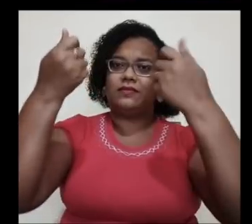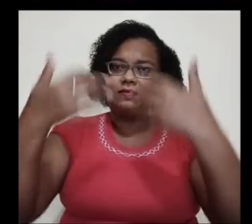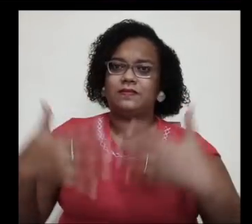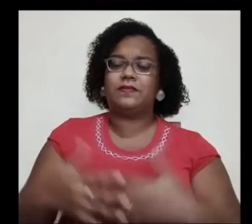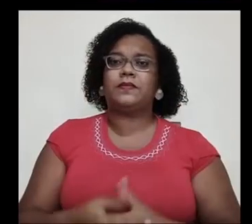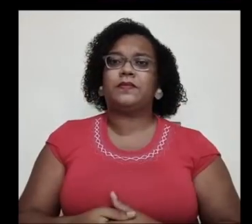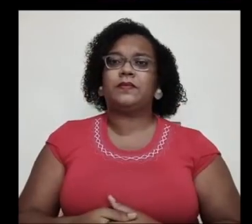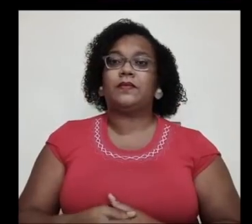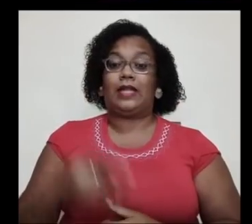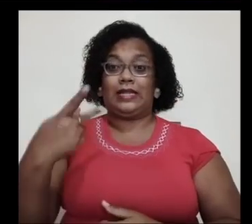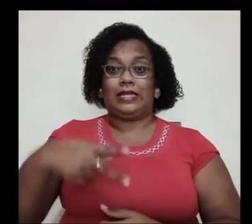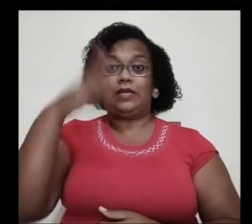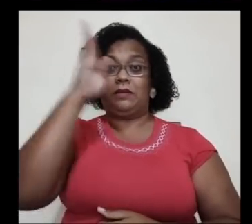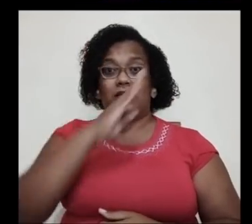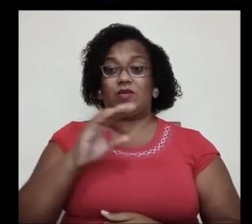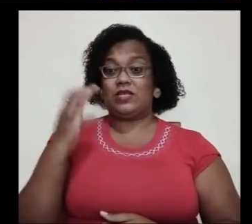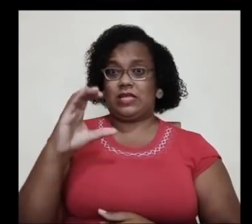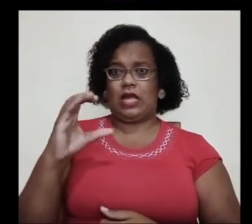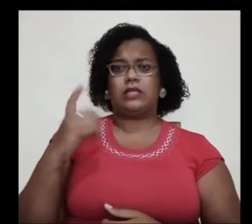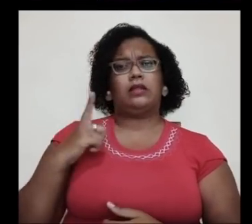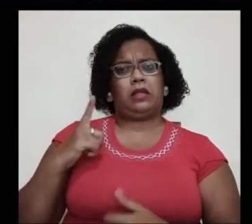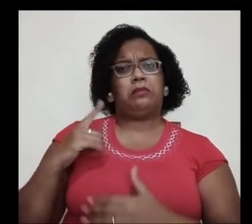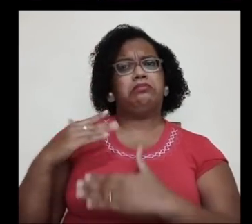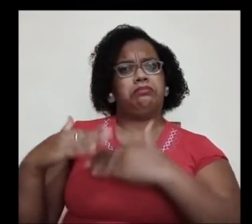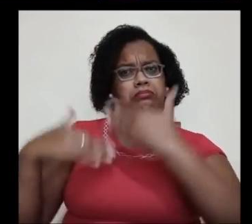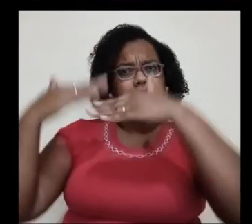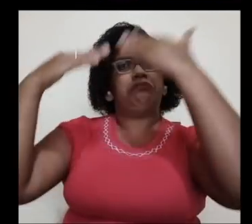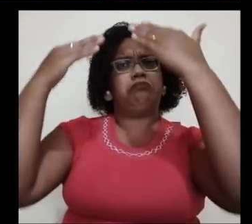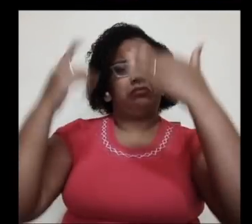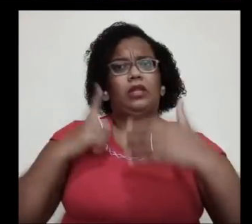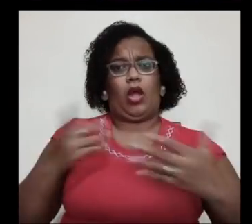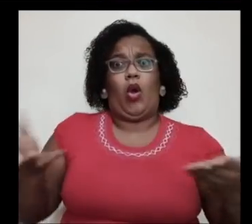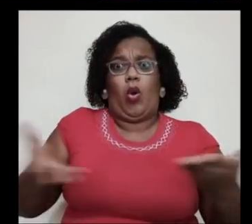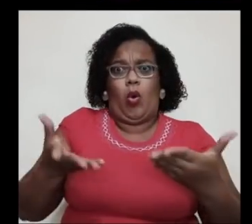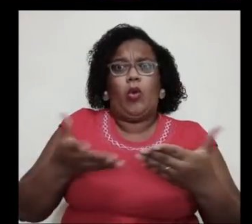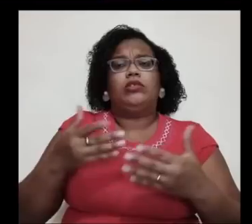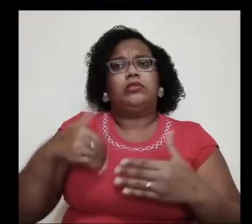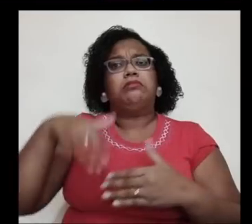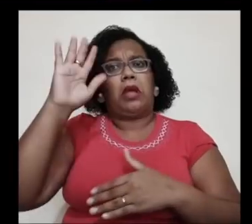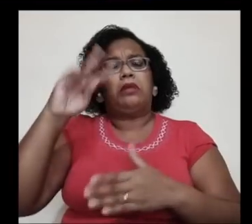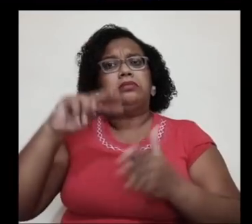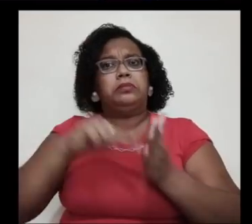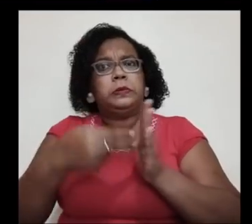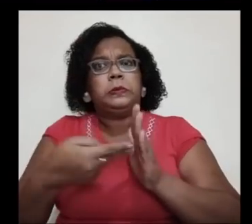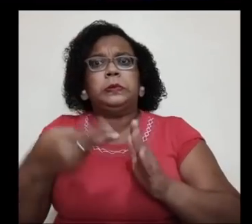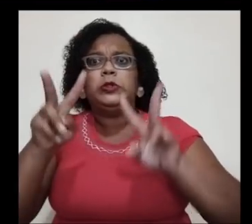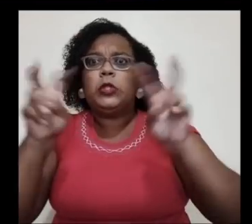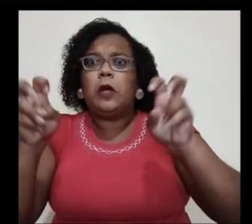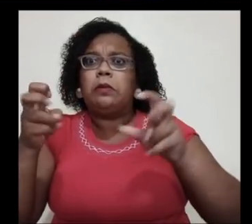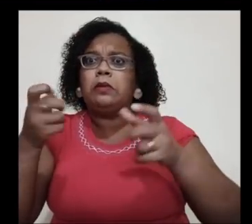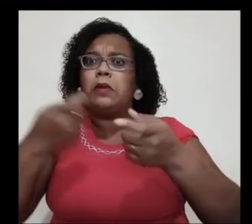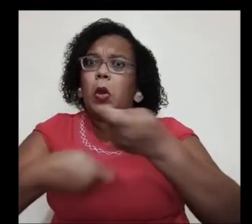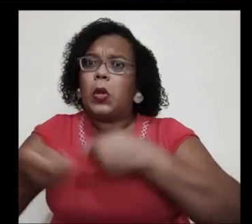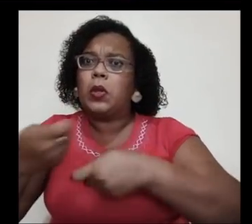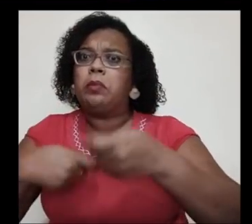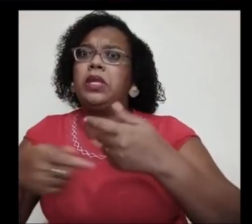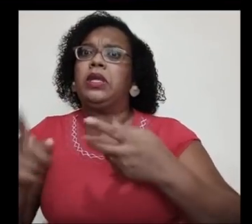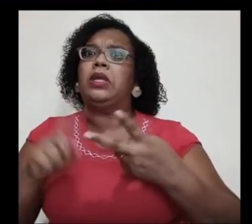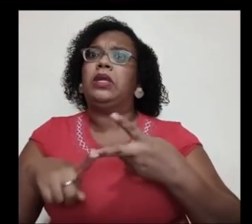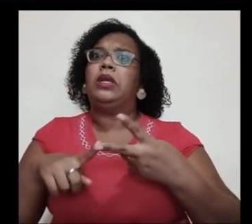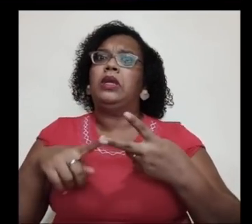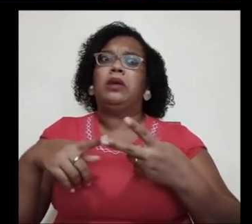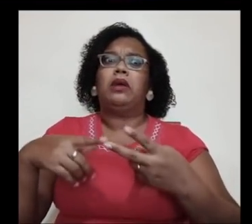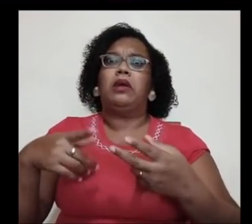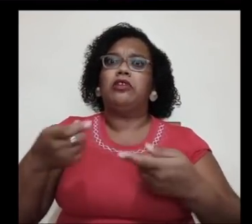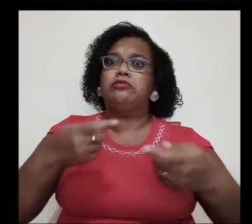na economia e na gestão pública no país, nós temos algumas deficiências ainda muito graves. Talvez a